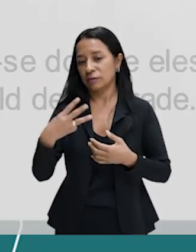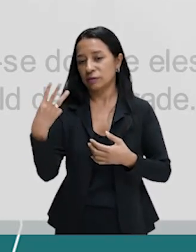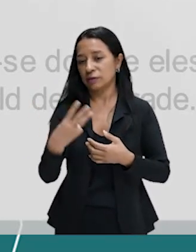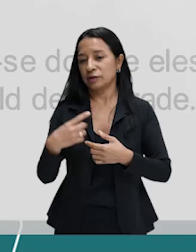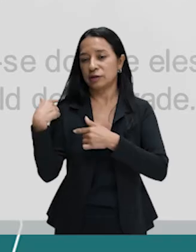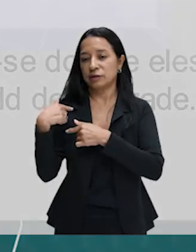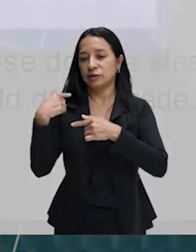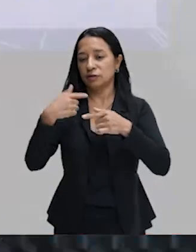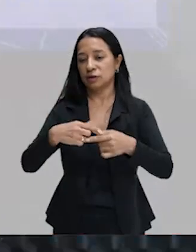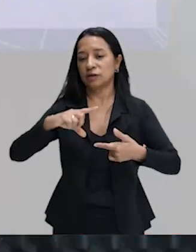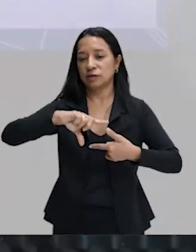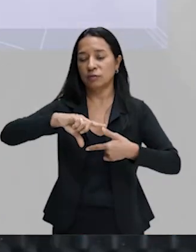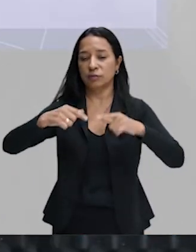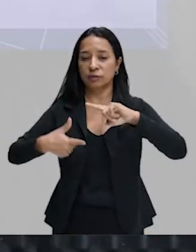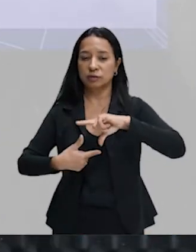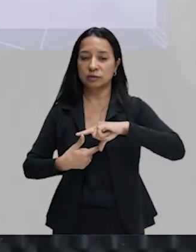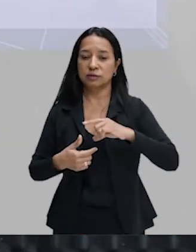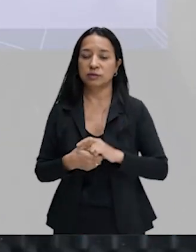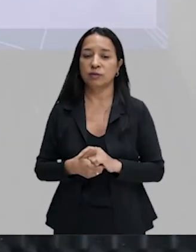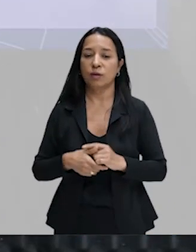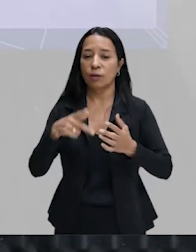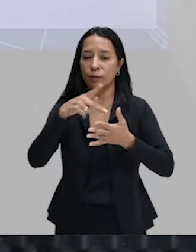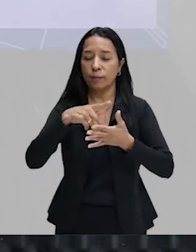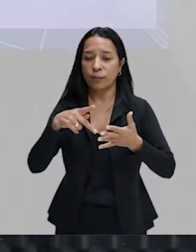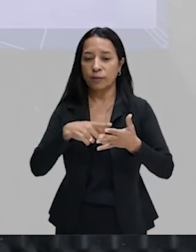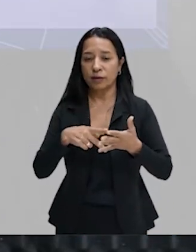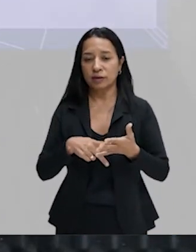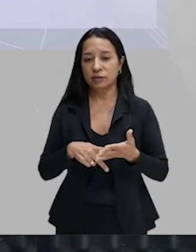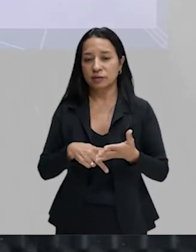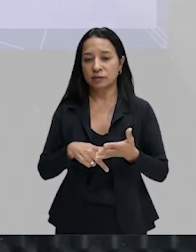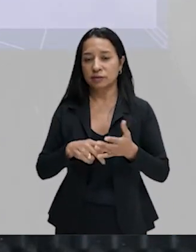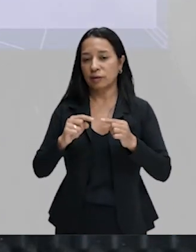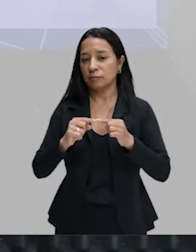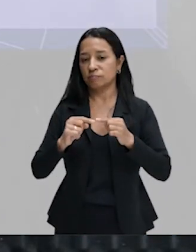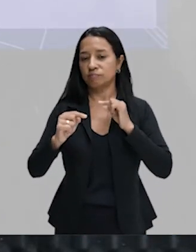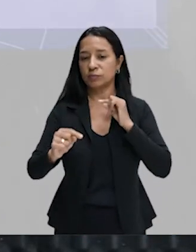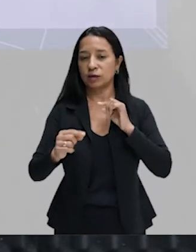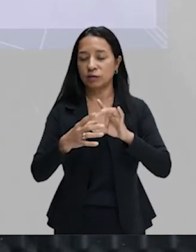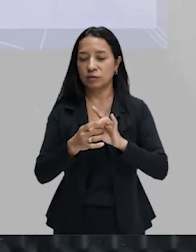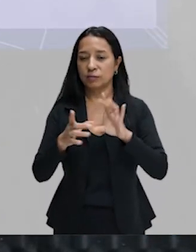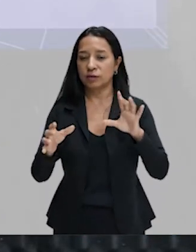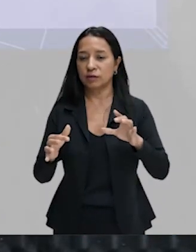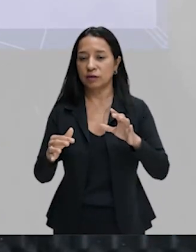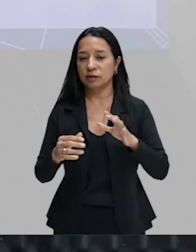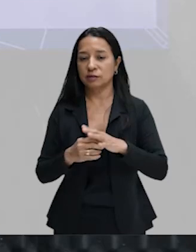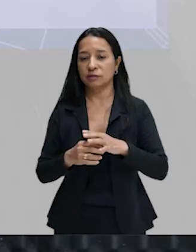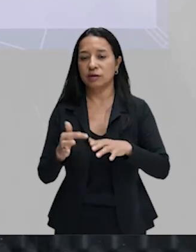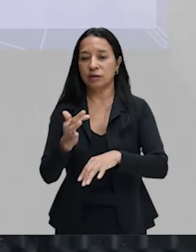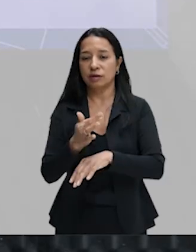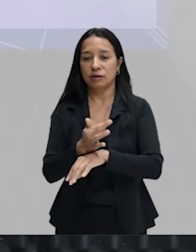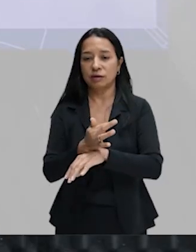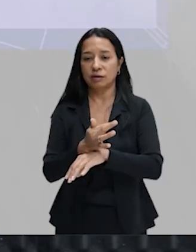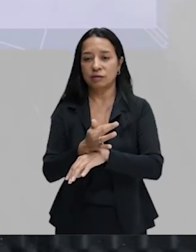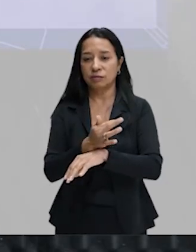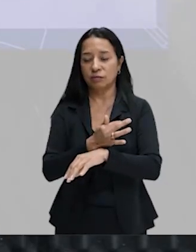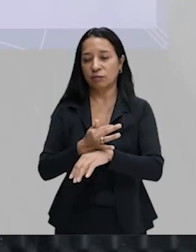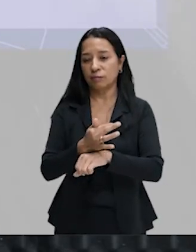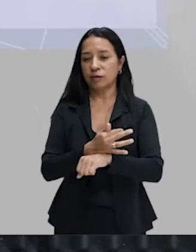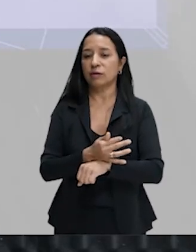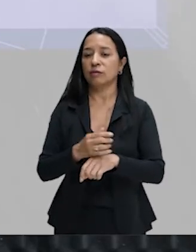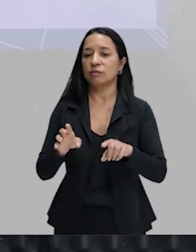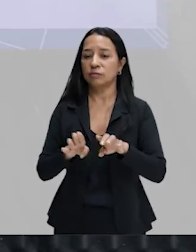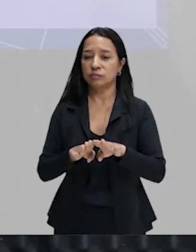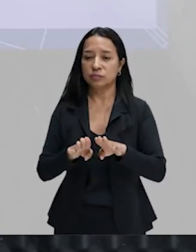liberdade formal, negam as ironias, as sátiras e os arrobos descompromissados modernistas. Então, já vem aqui